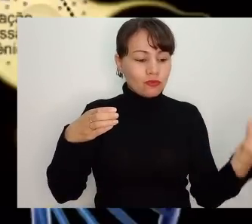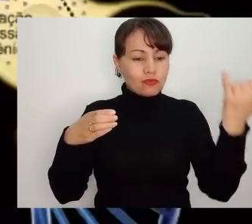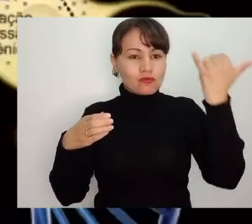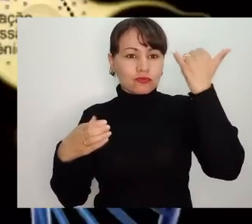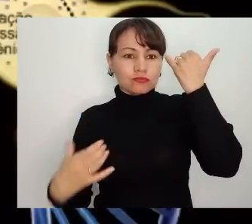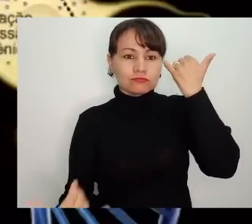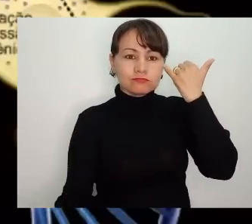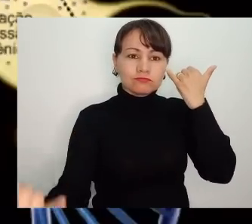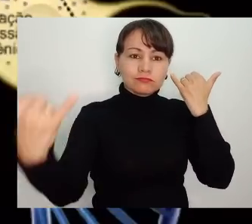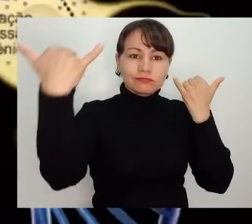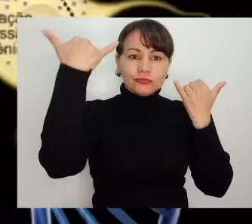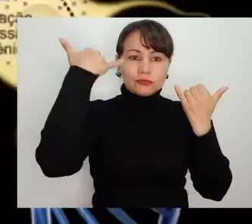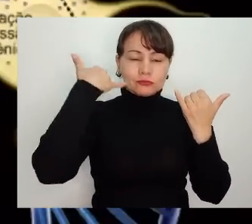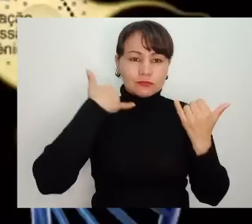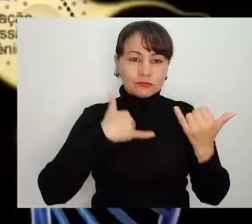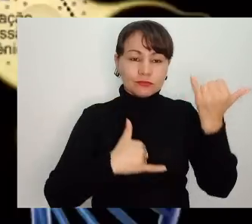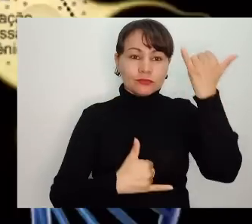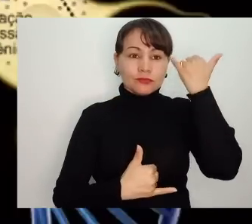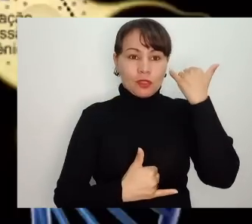de receptores,